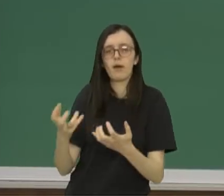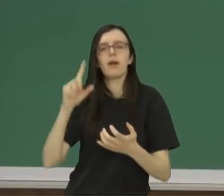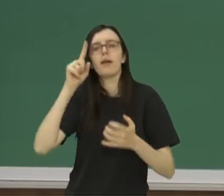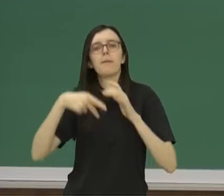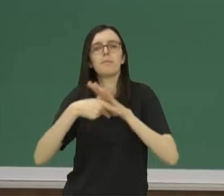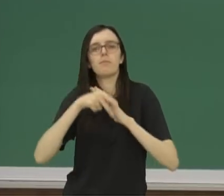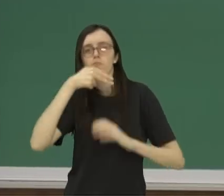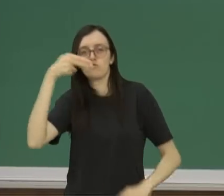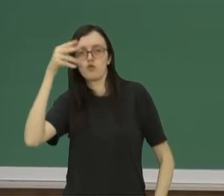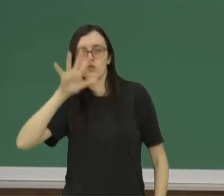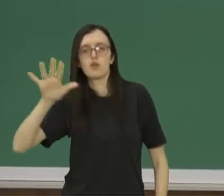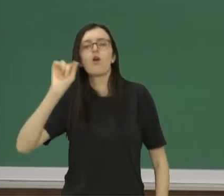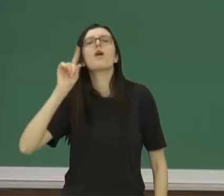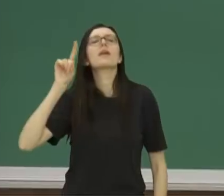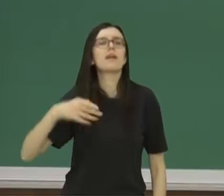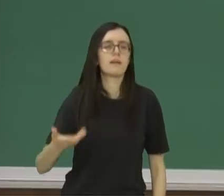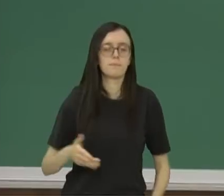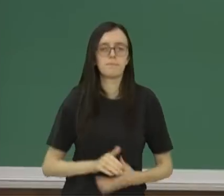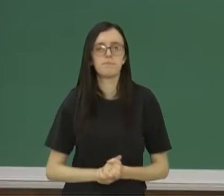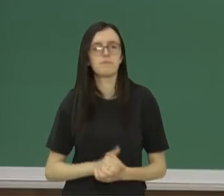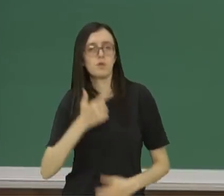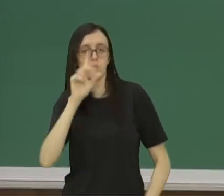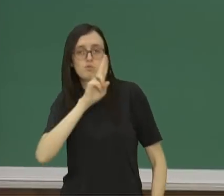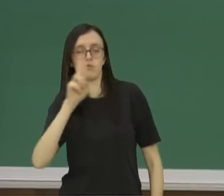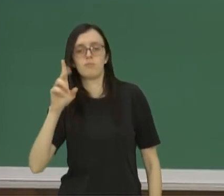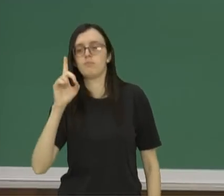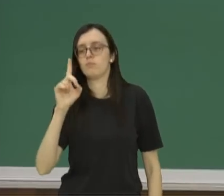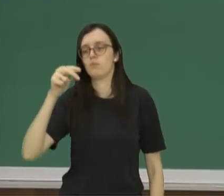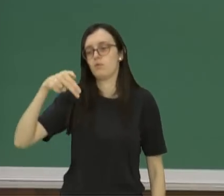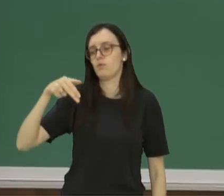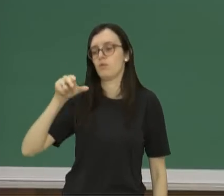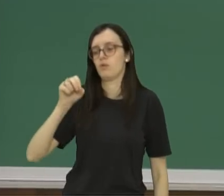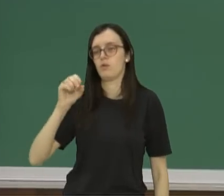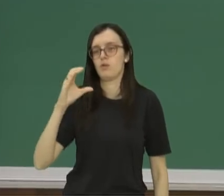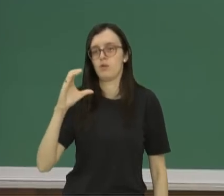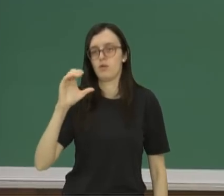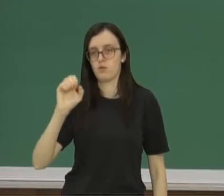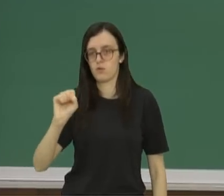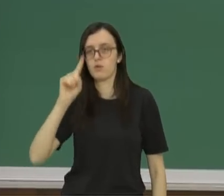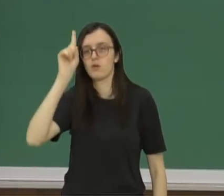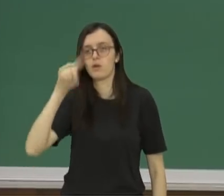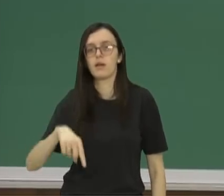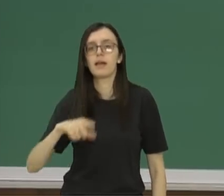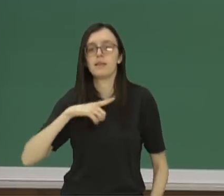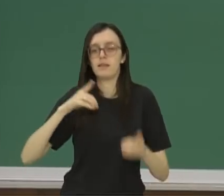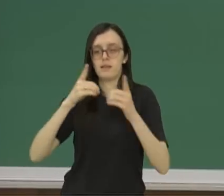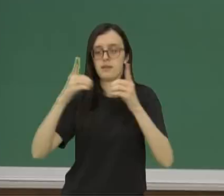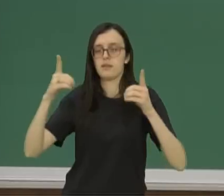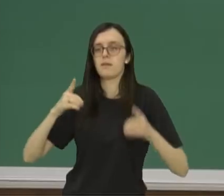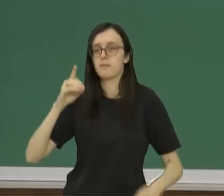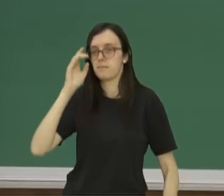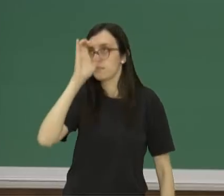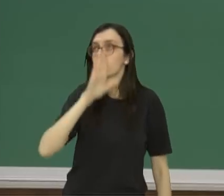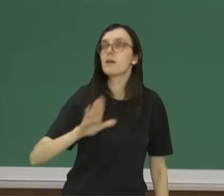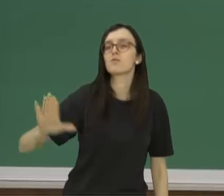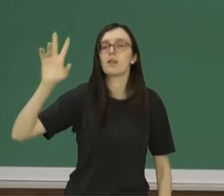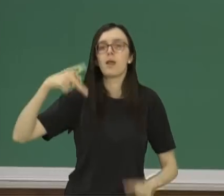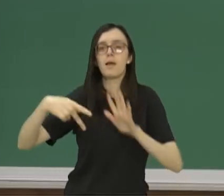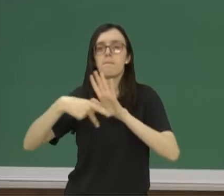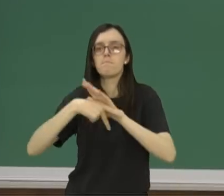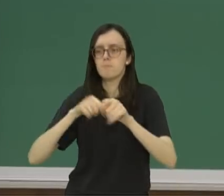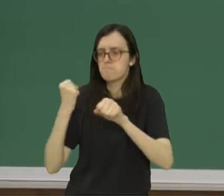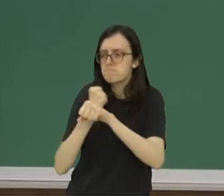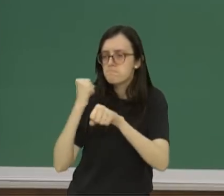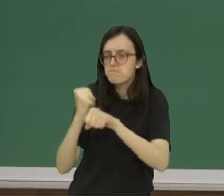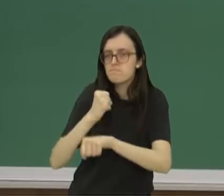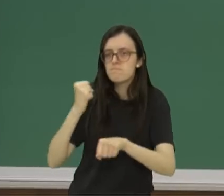ali da região do Nordeste, é a DENOX. É o Departamento Nacional de obras contra as secas. Então, uma região ali que